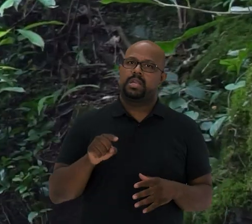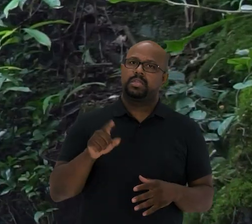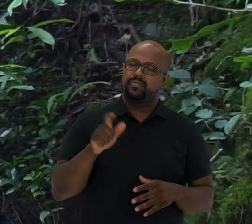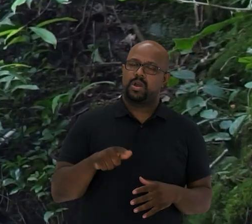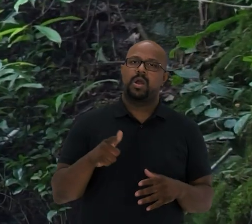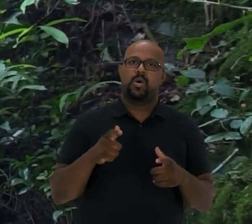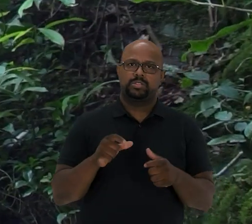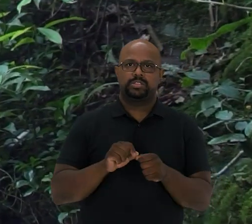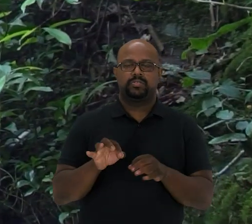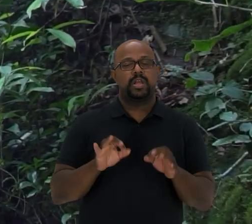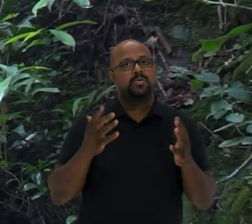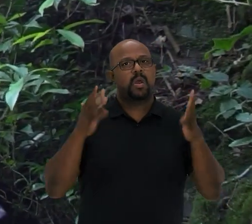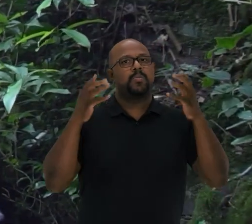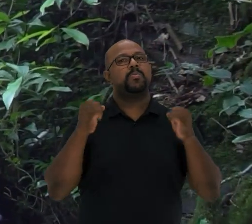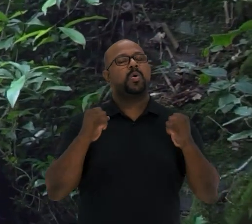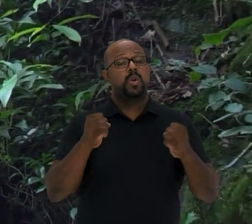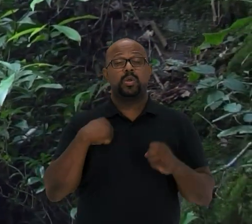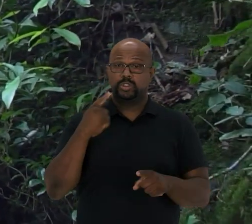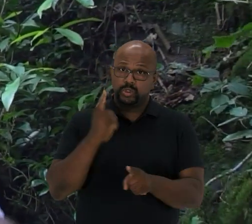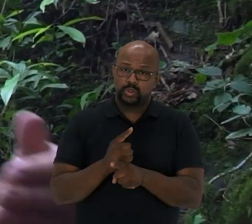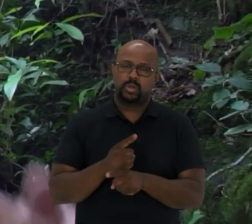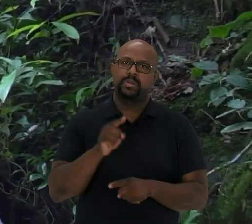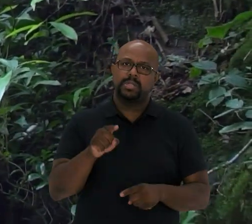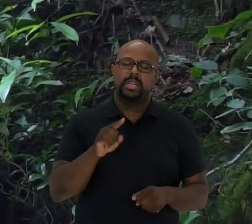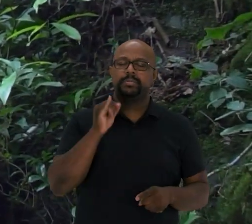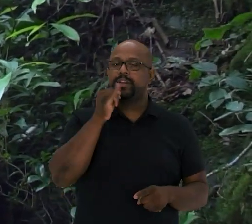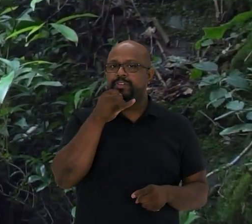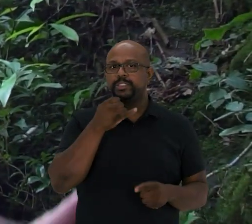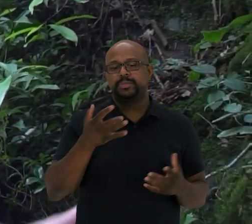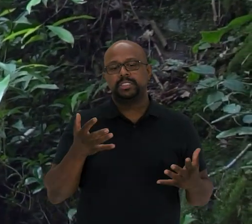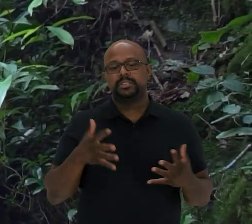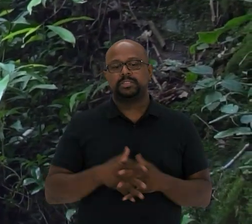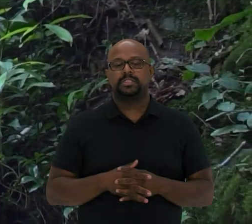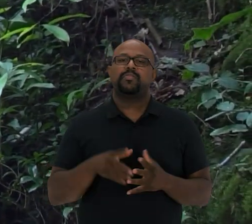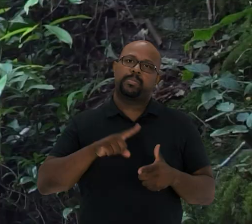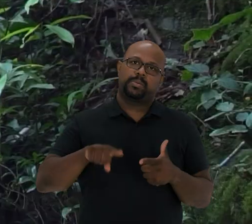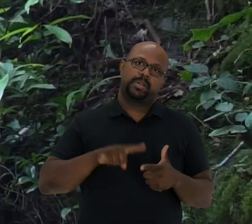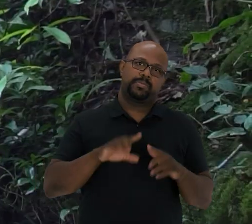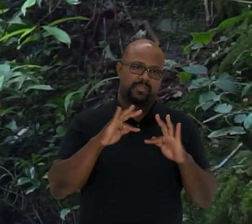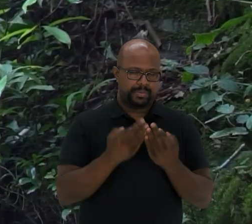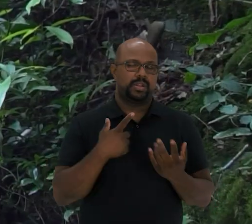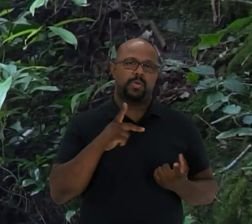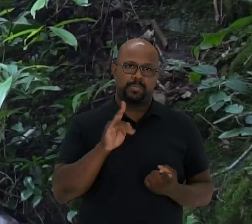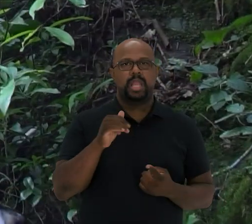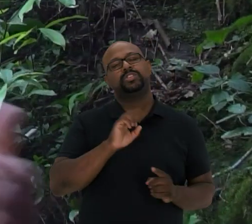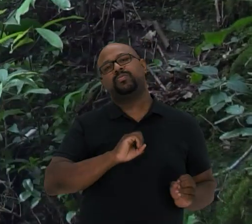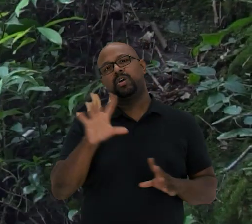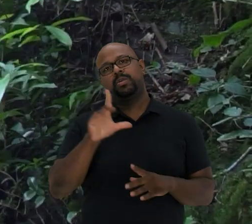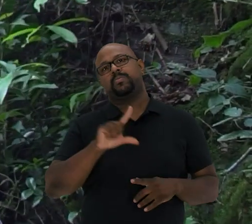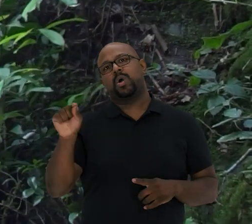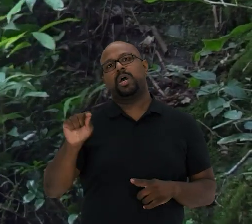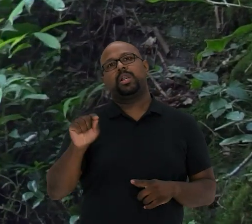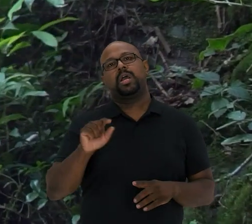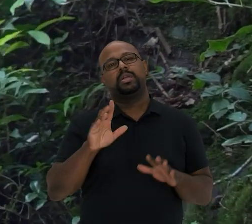Então, aqui a gente fez comemorou quando descobrimos ali, né? E aí, infelizmente, né, deu problema na minha família, no meu pai, a gente foi